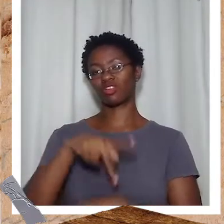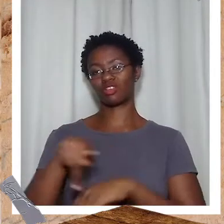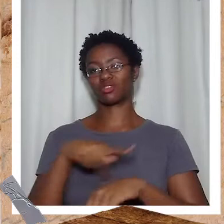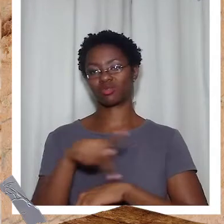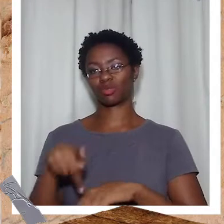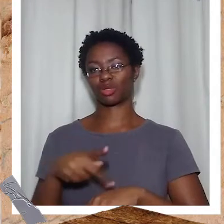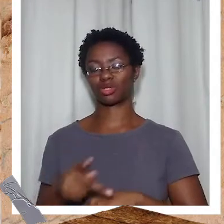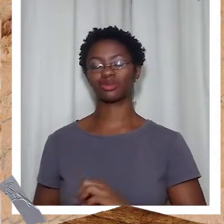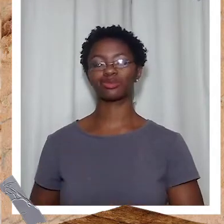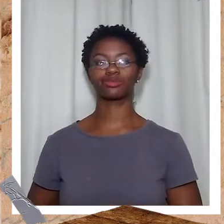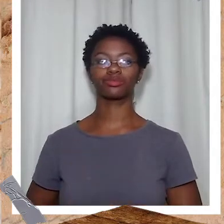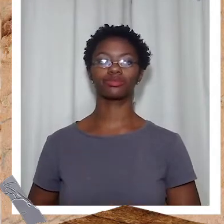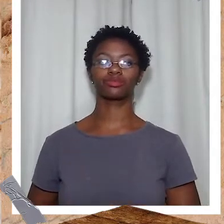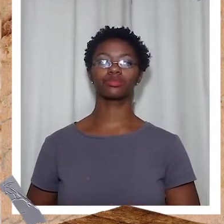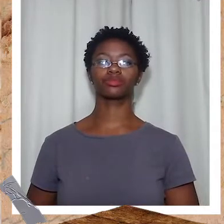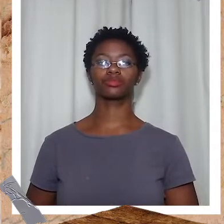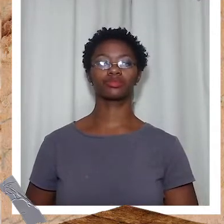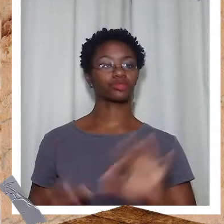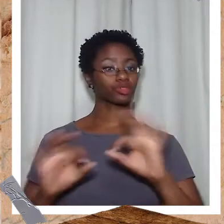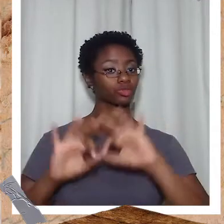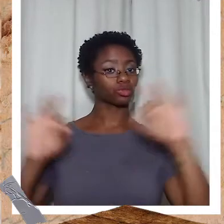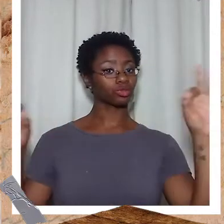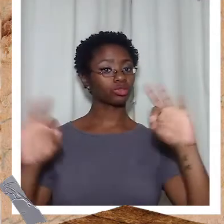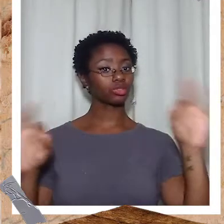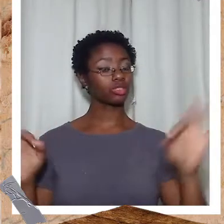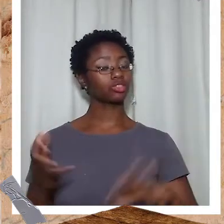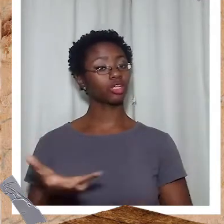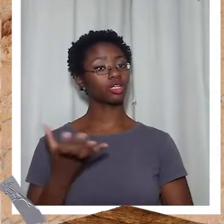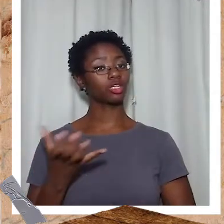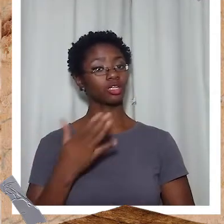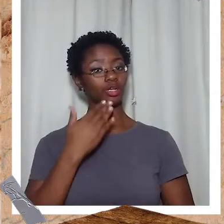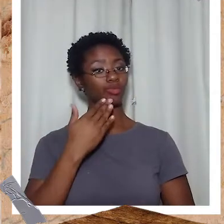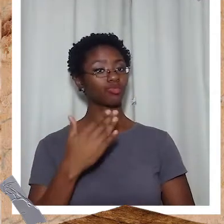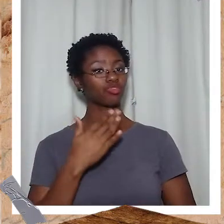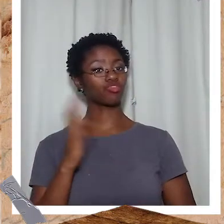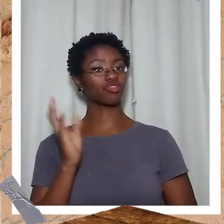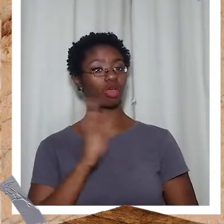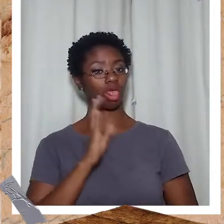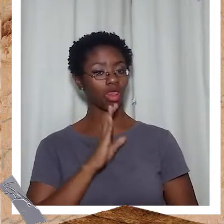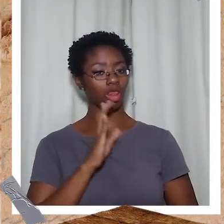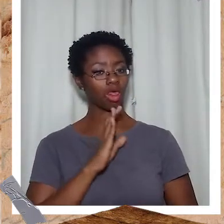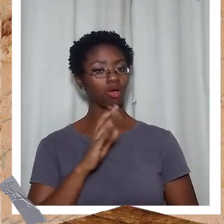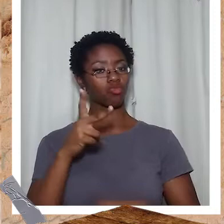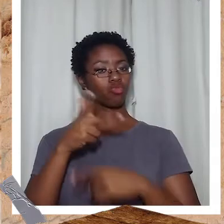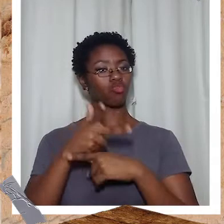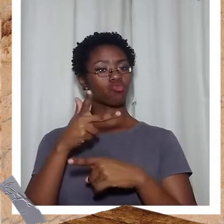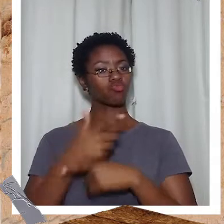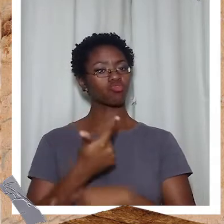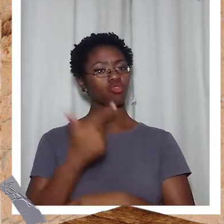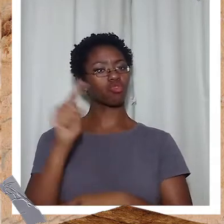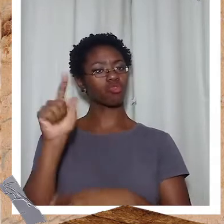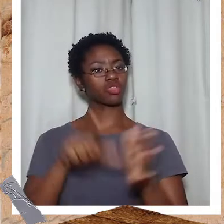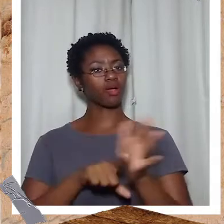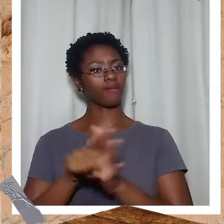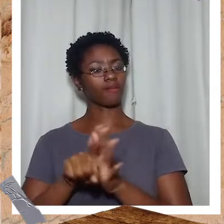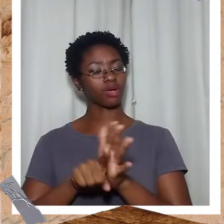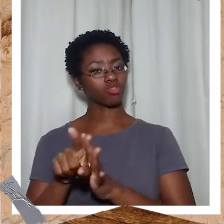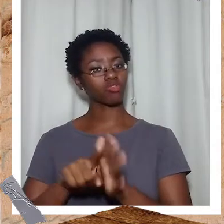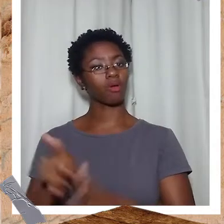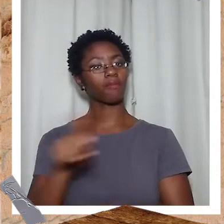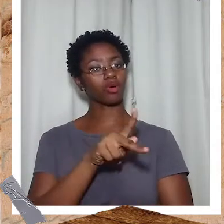Ótimo. Eu queria logo pedir o vídeo onde uma outra pesquisadora,